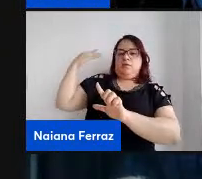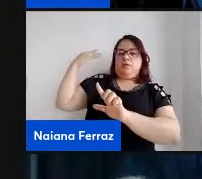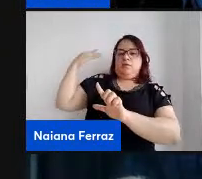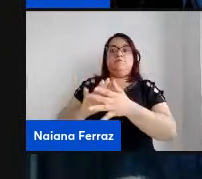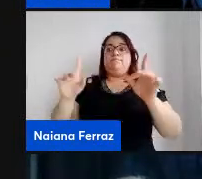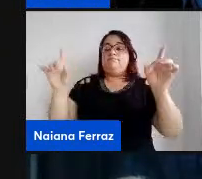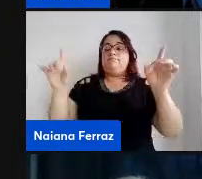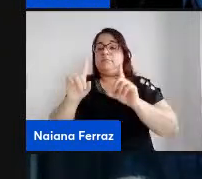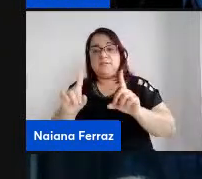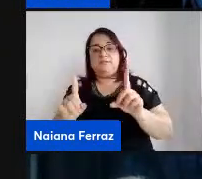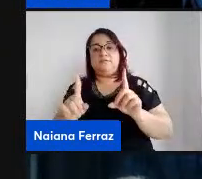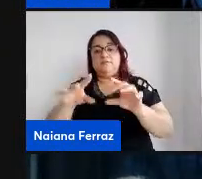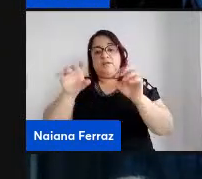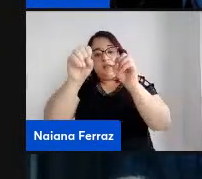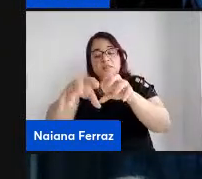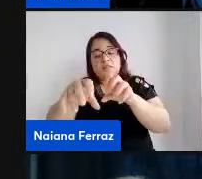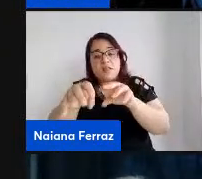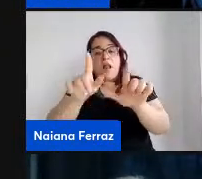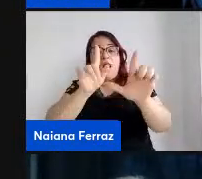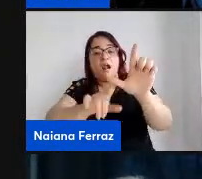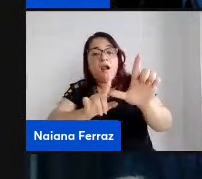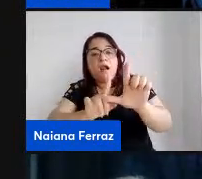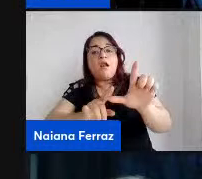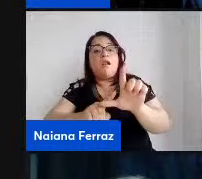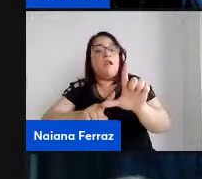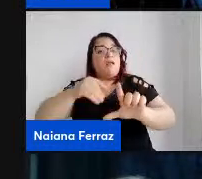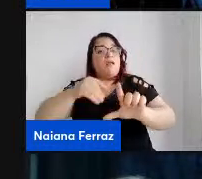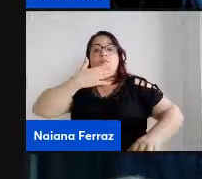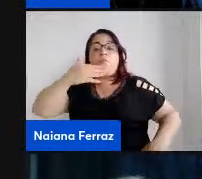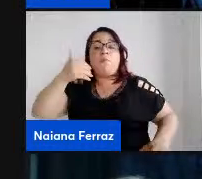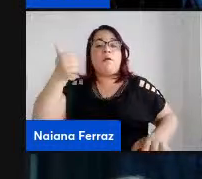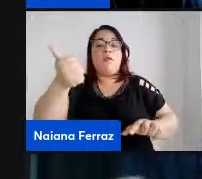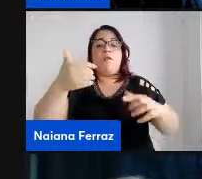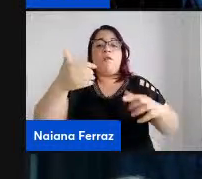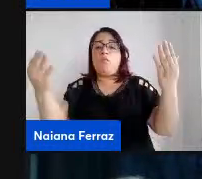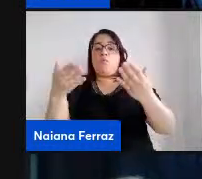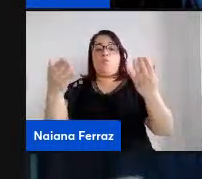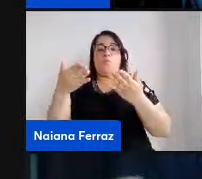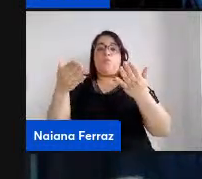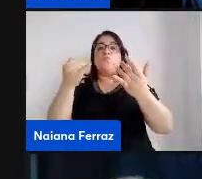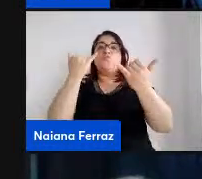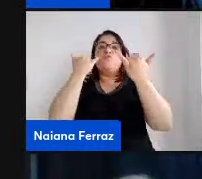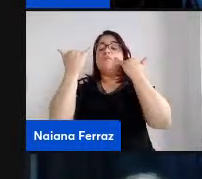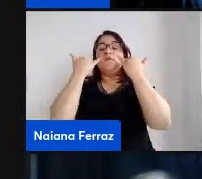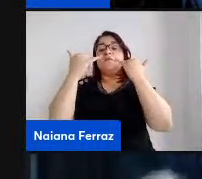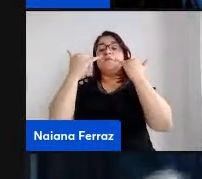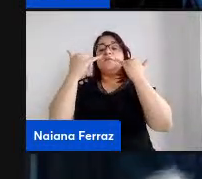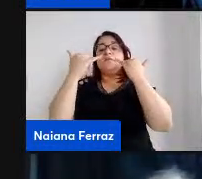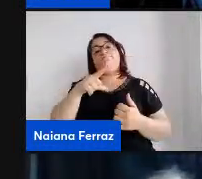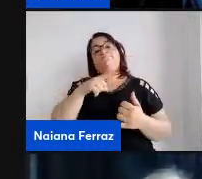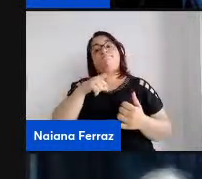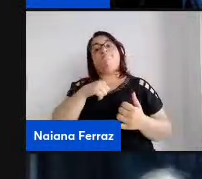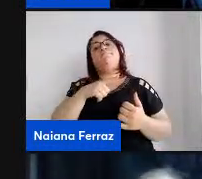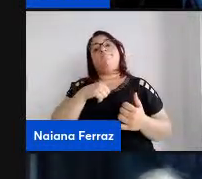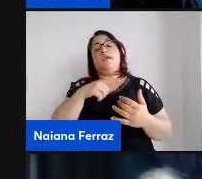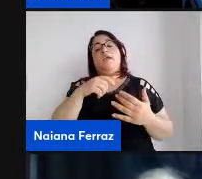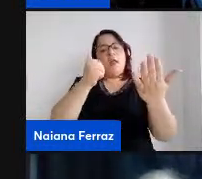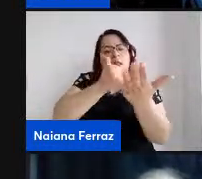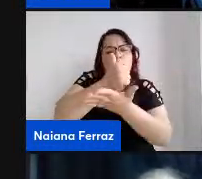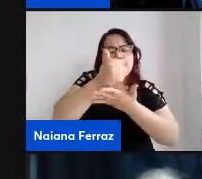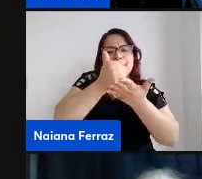nas melhores fontes de informação, de bases de dados,